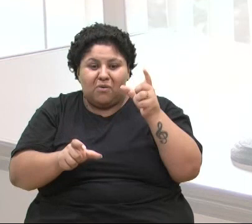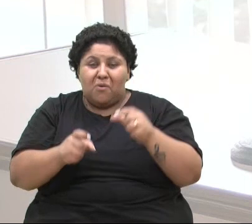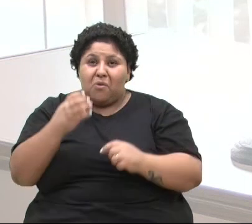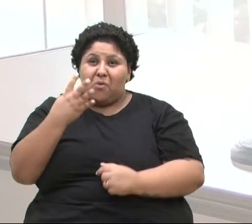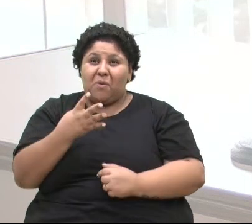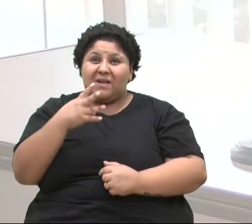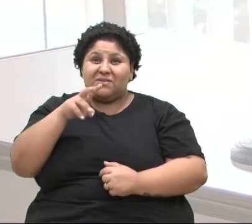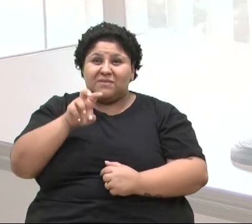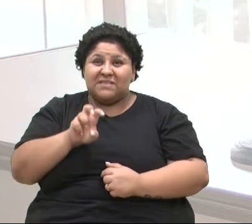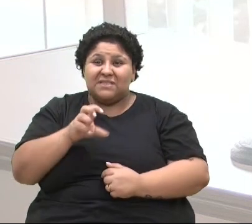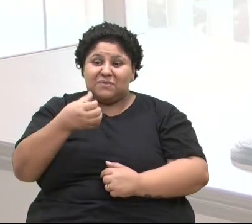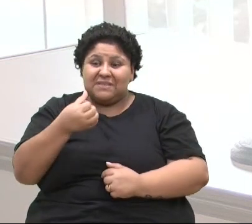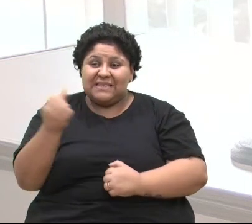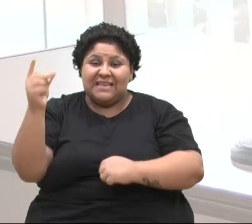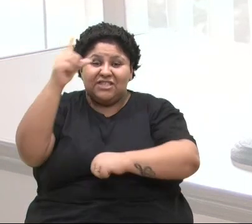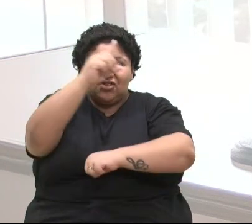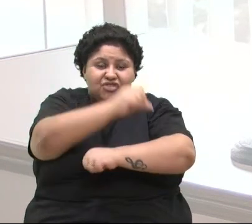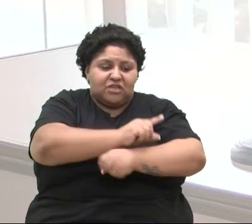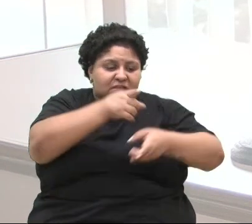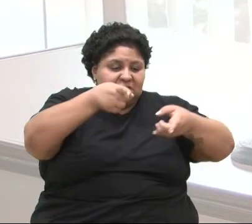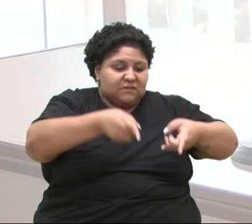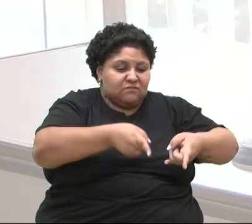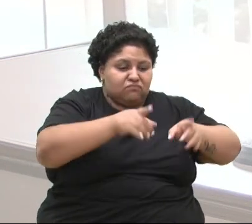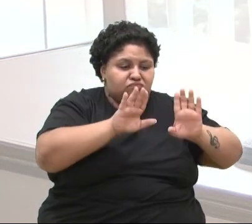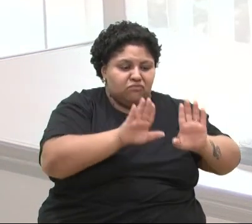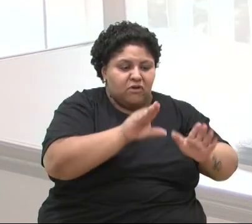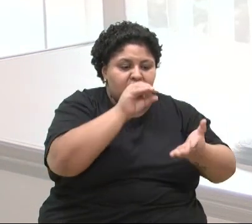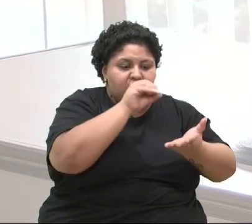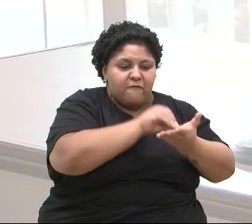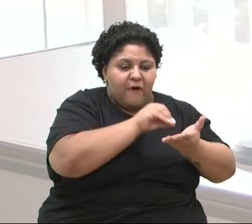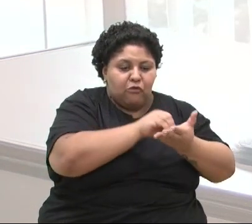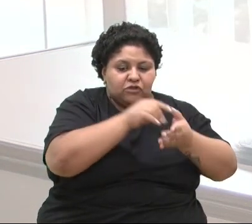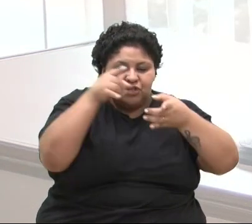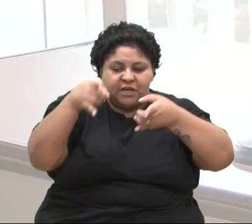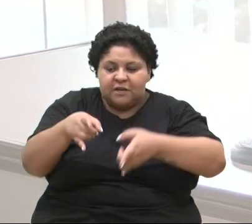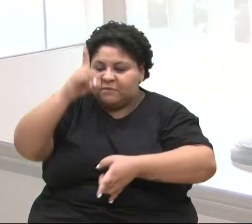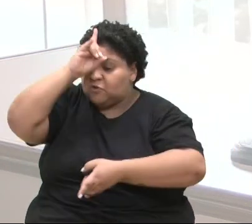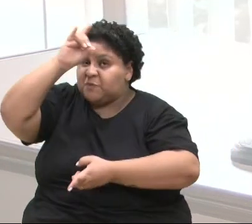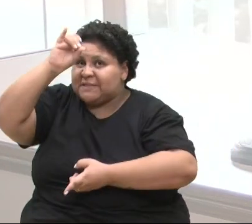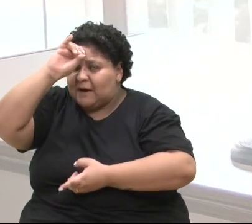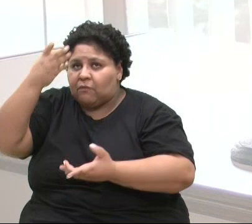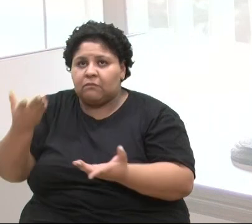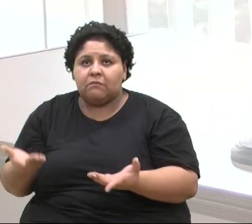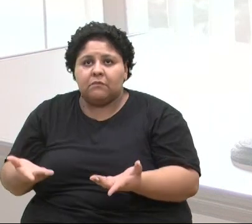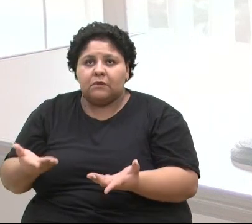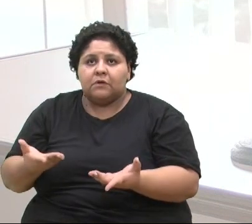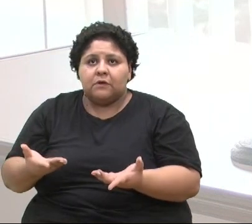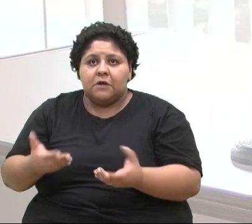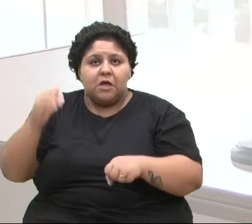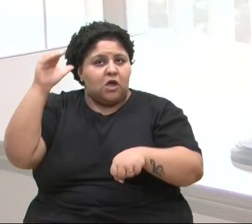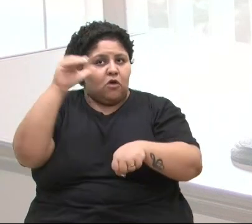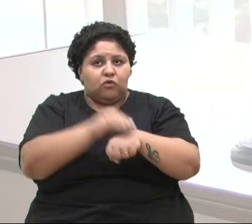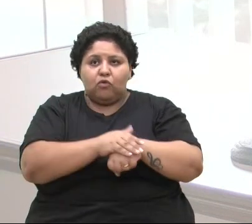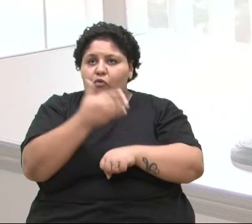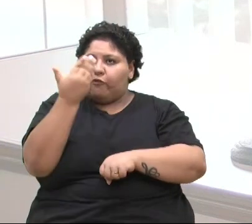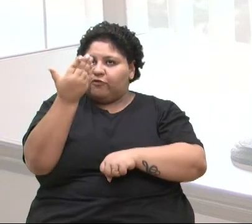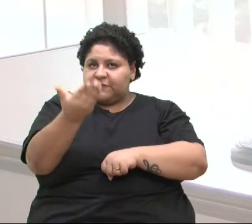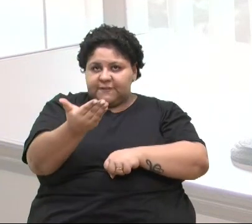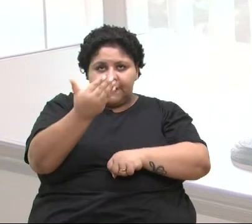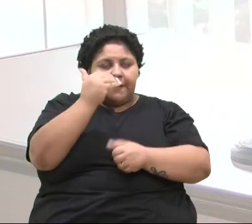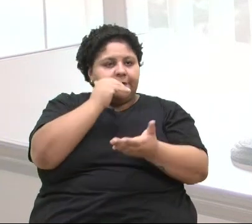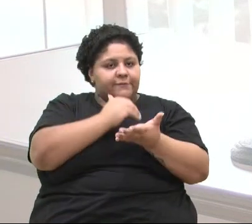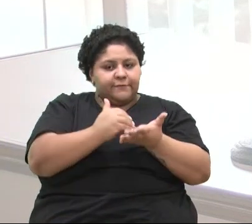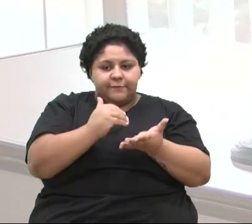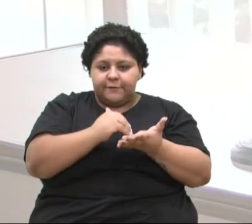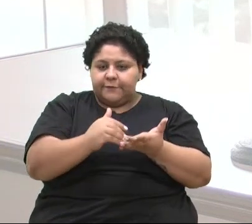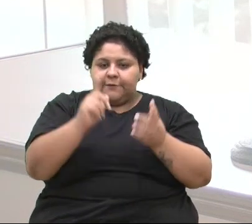5, 6 dias internadas ali por falta de leito. E aí eu não culpo a senhora e nem a gestão municipal,